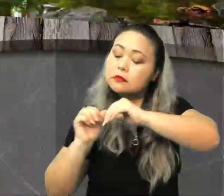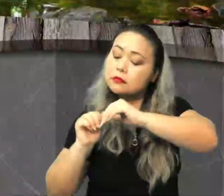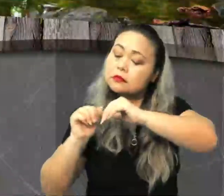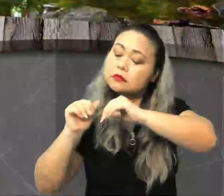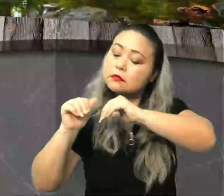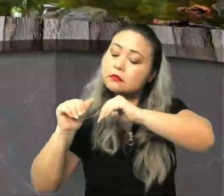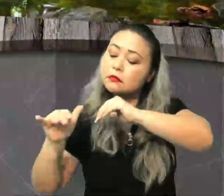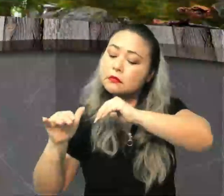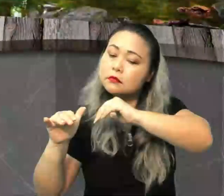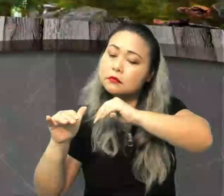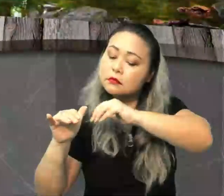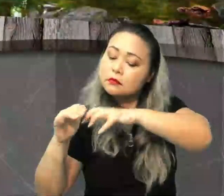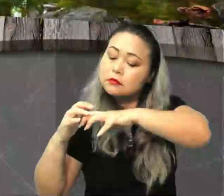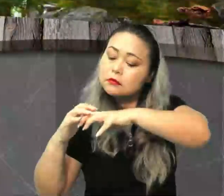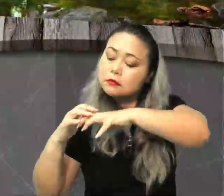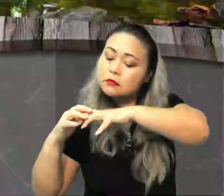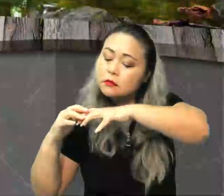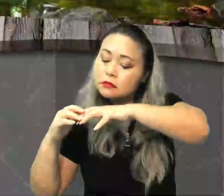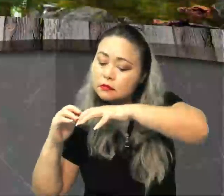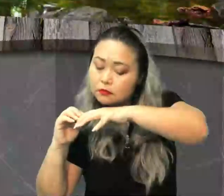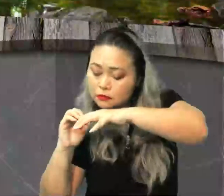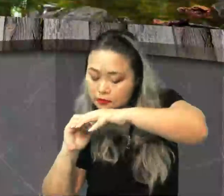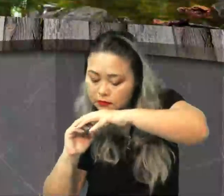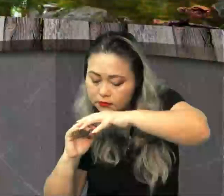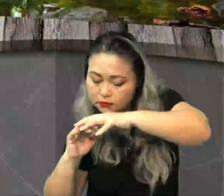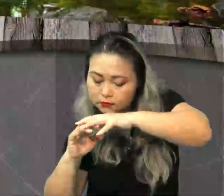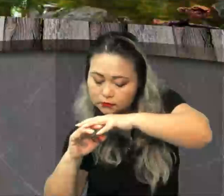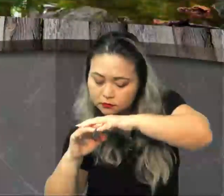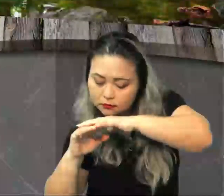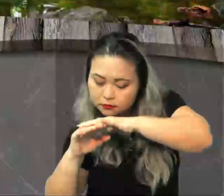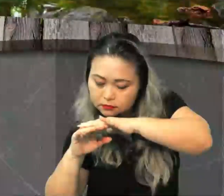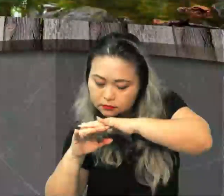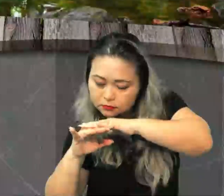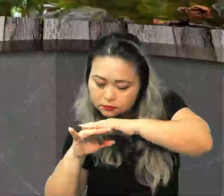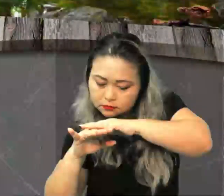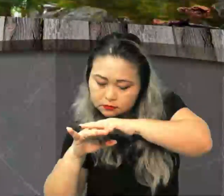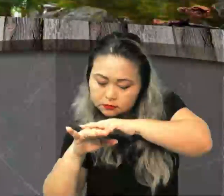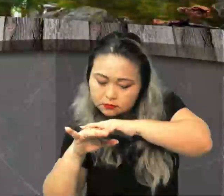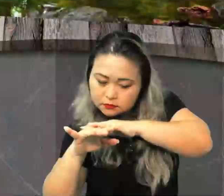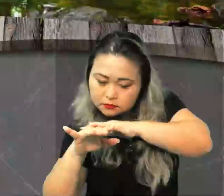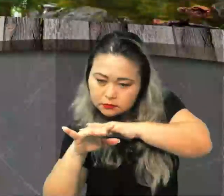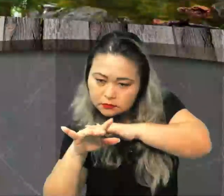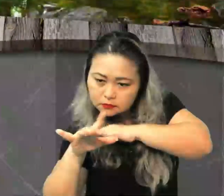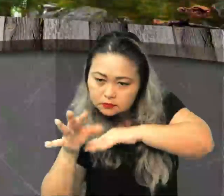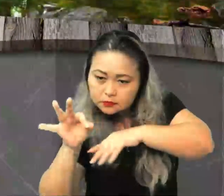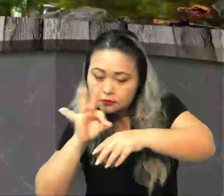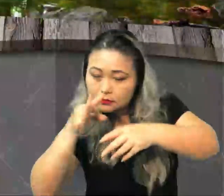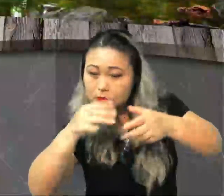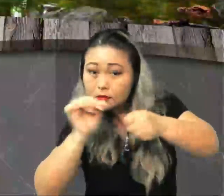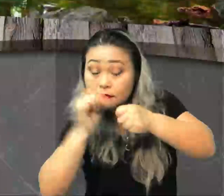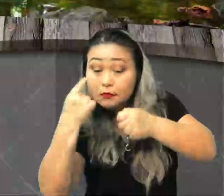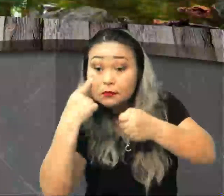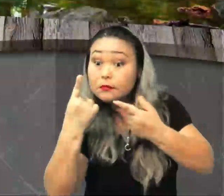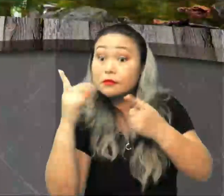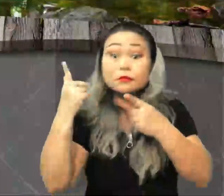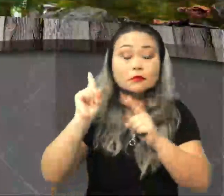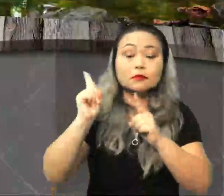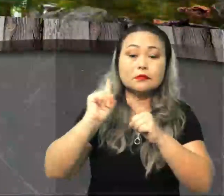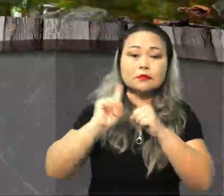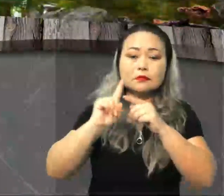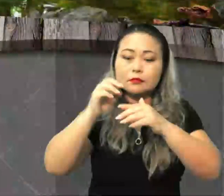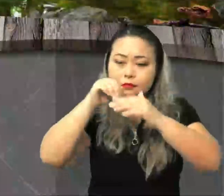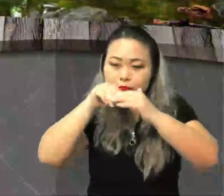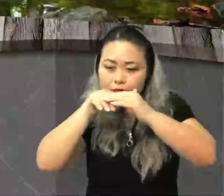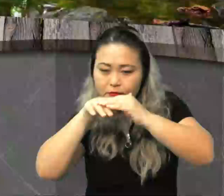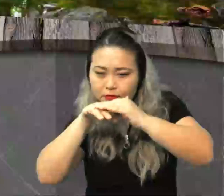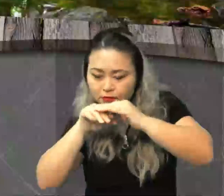aquele exoesqueleto, saem, e a gente vê muito isso, né, nas cigarras, assim, a gente quando olha, achei uma cigarra, nem é a cigarra, só